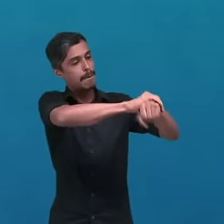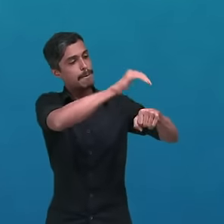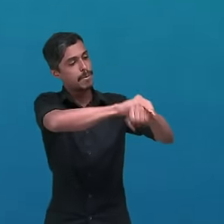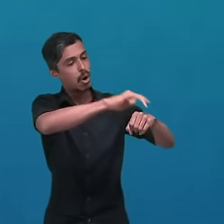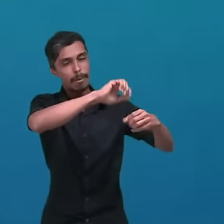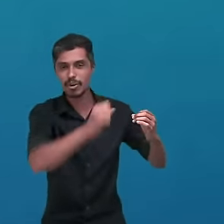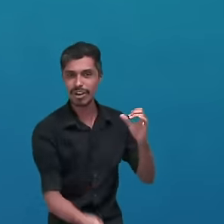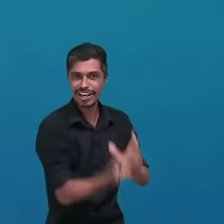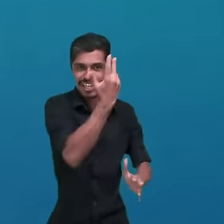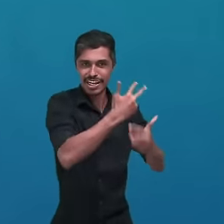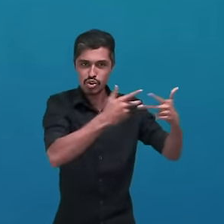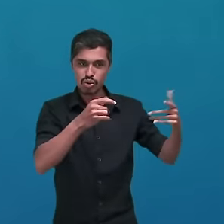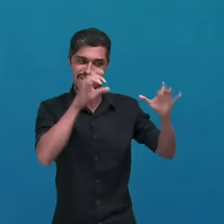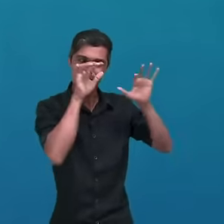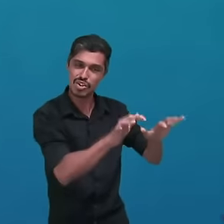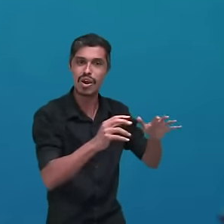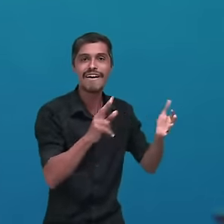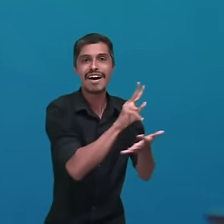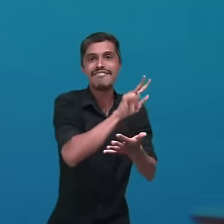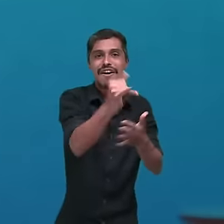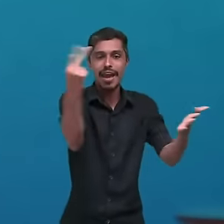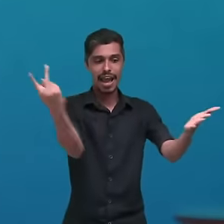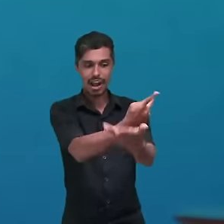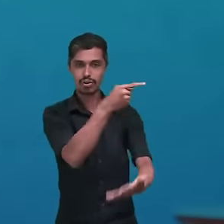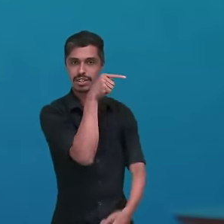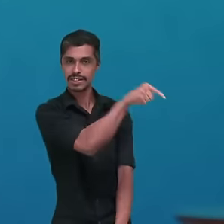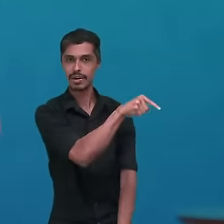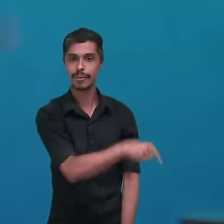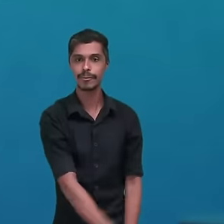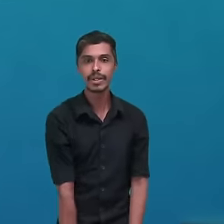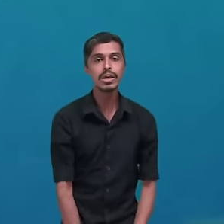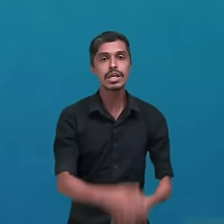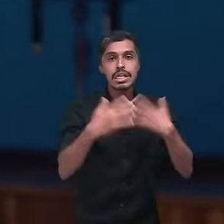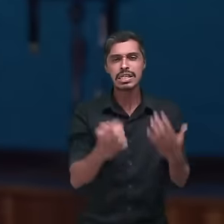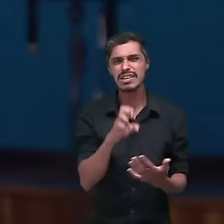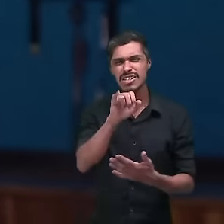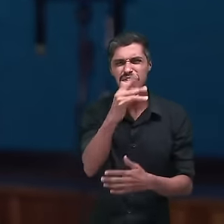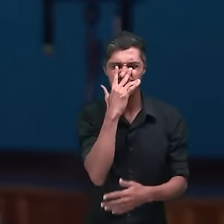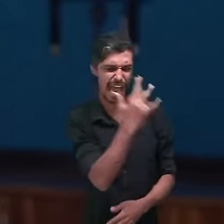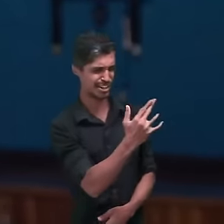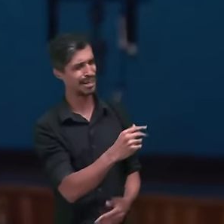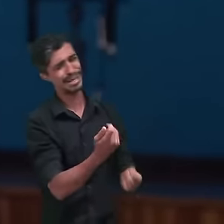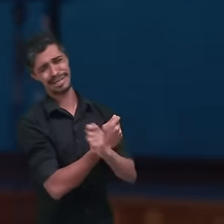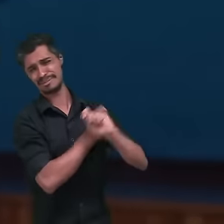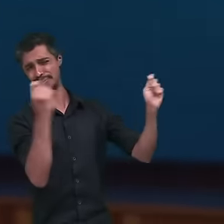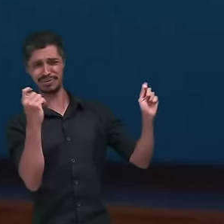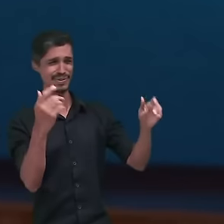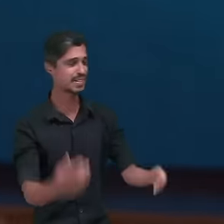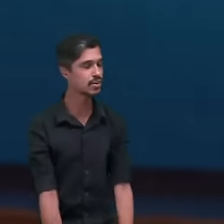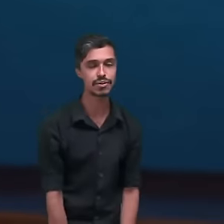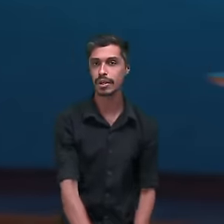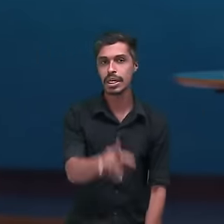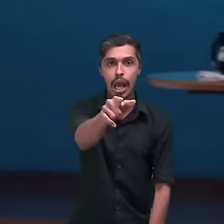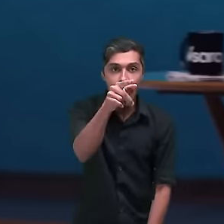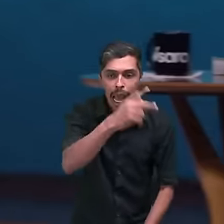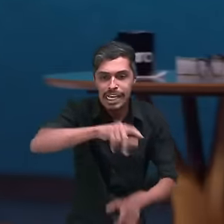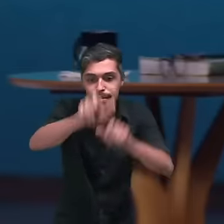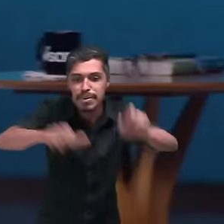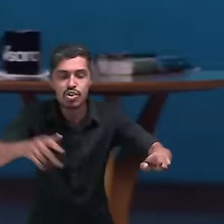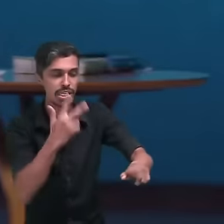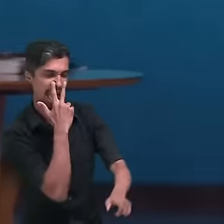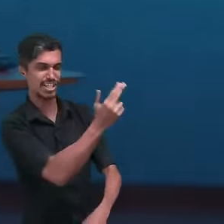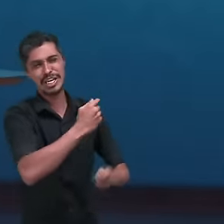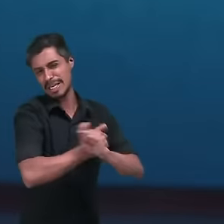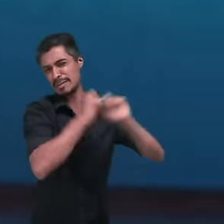arrepentir. Deus vai cumprir o que falou, mesmo que pareça impossível, mesmo que pareça